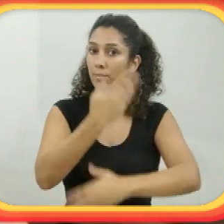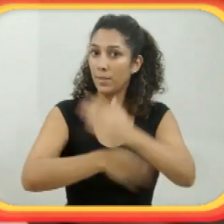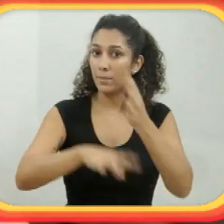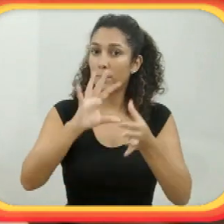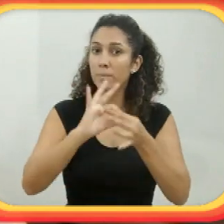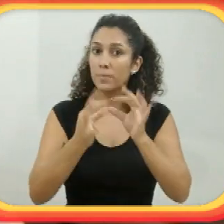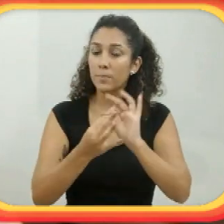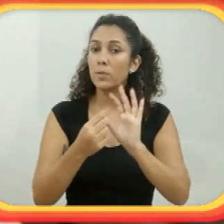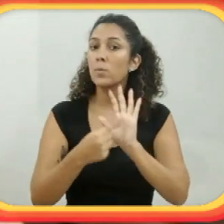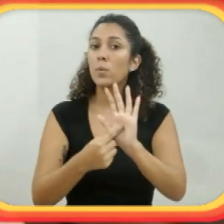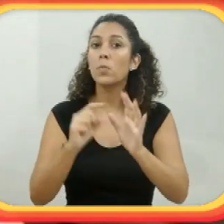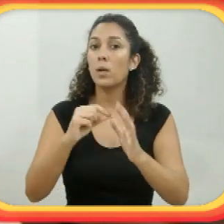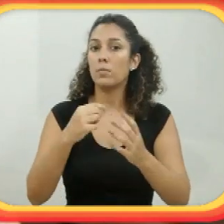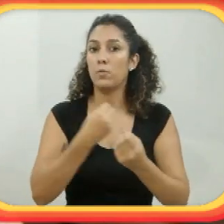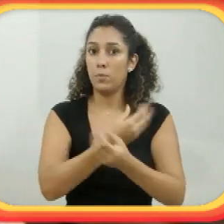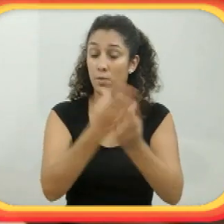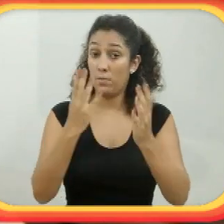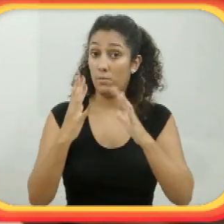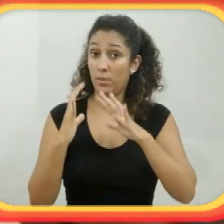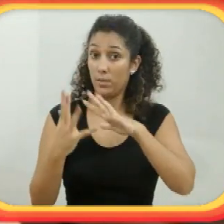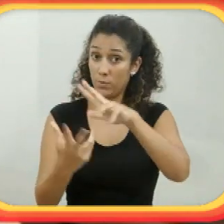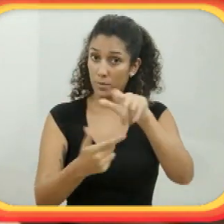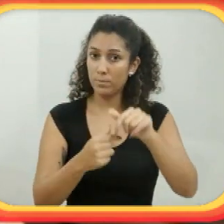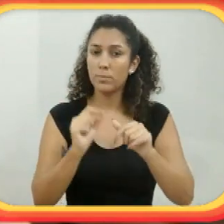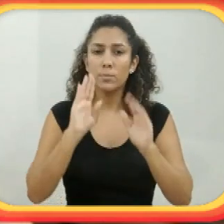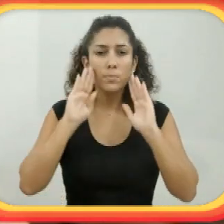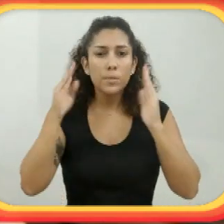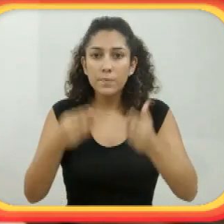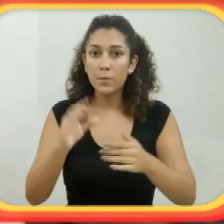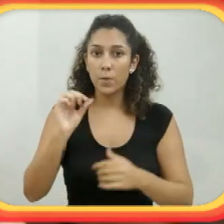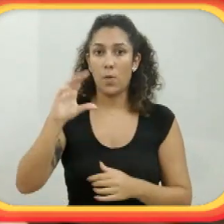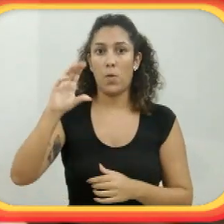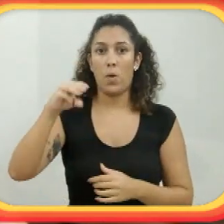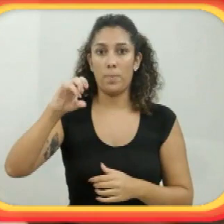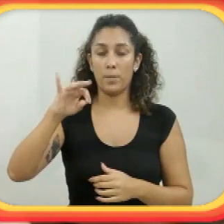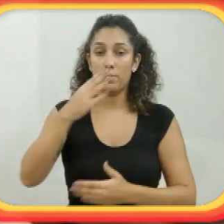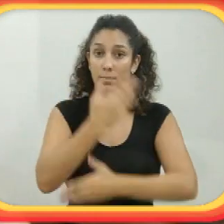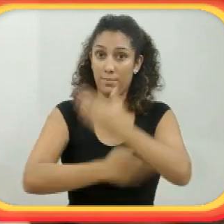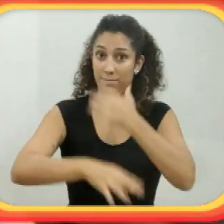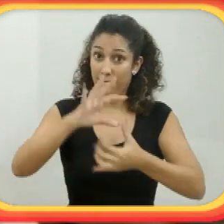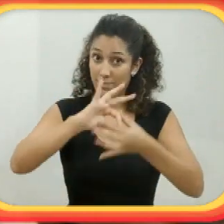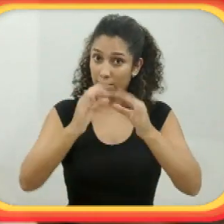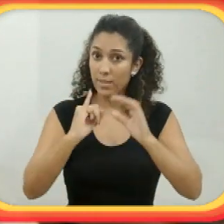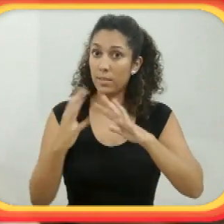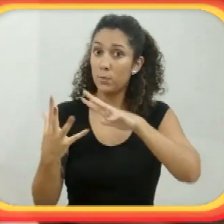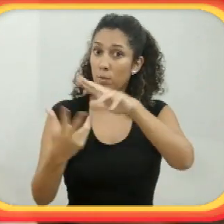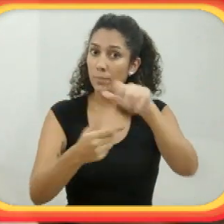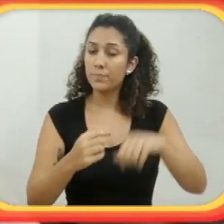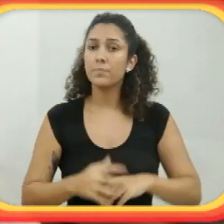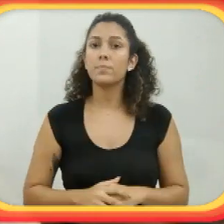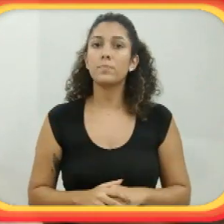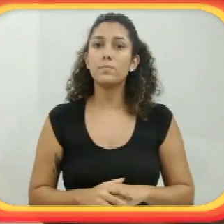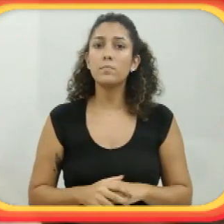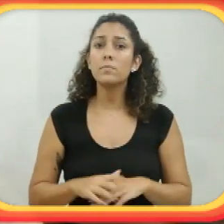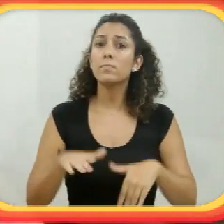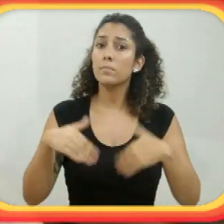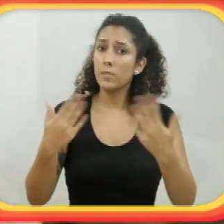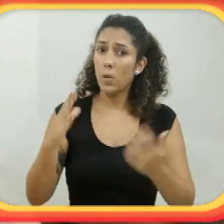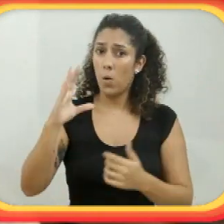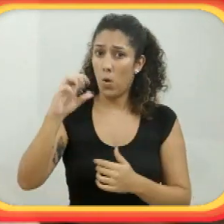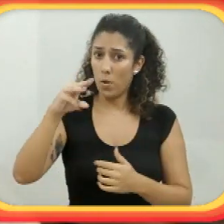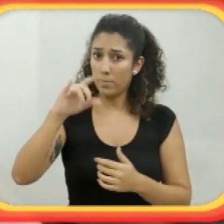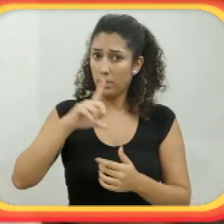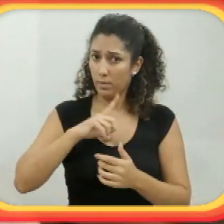representa o esporte paralímpico perante os órgãos internacionais, especificamente ao Comitê Paralímpico